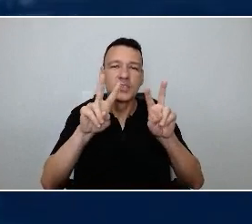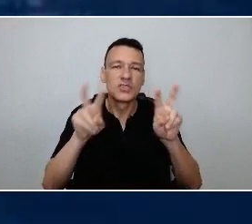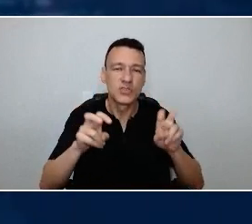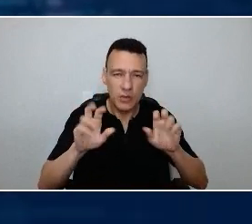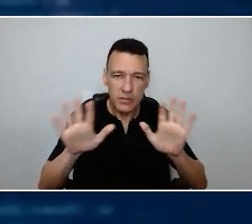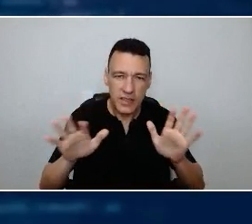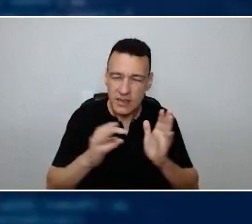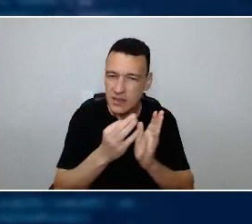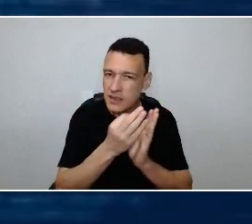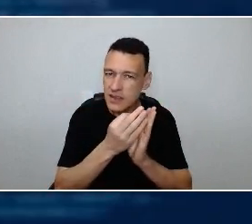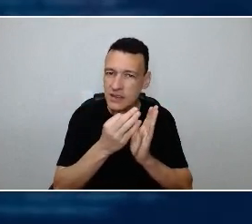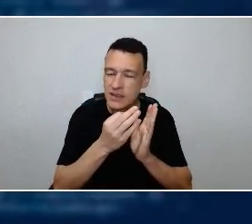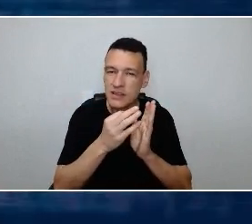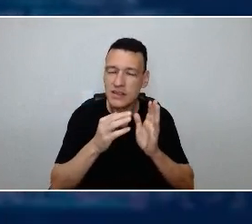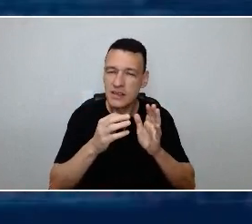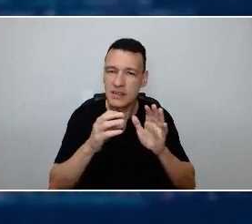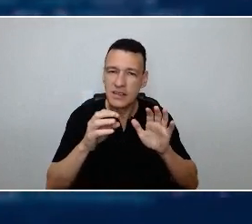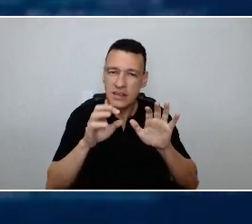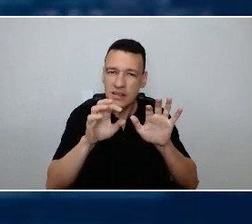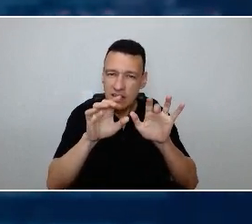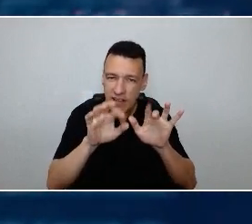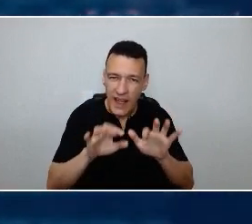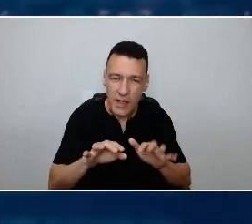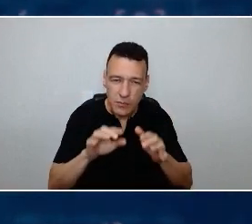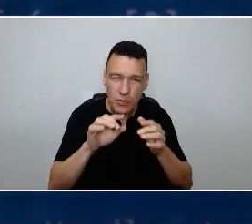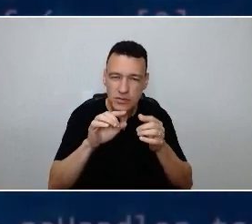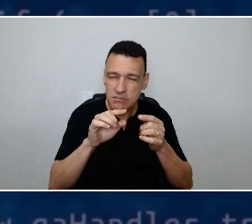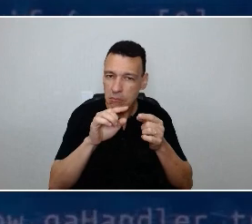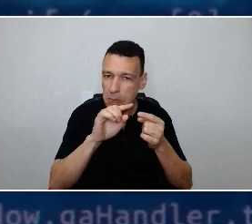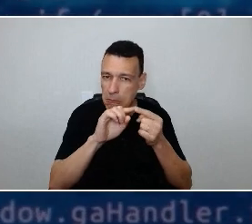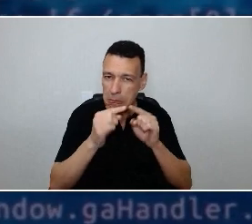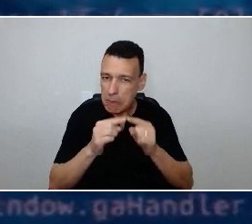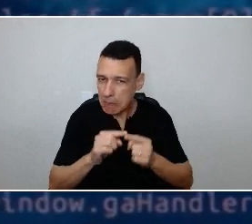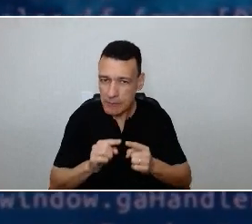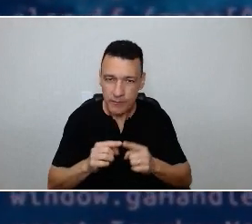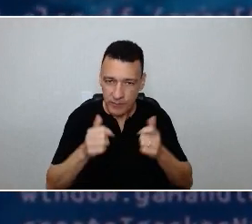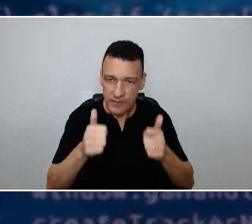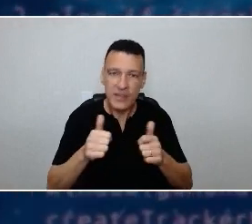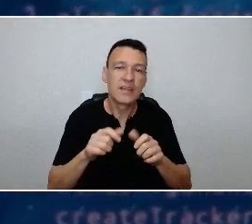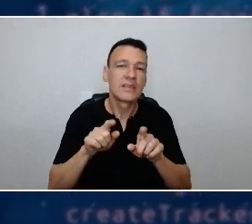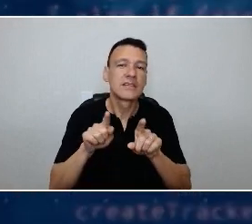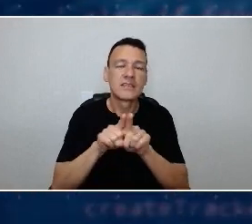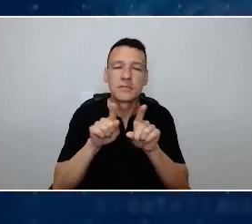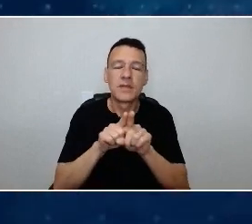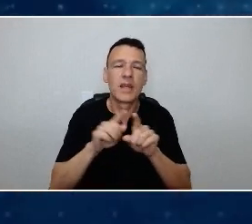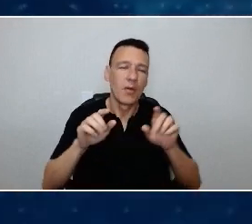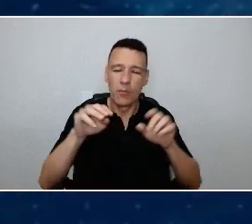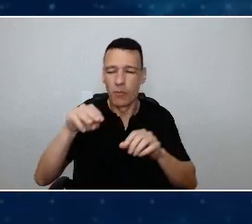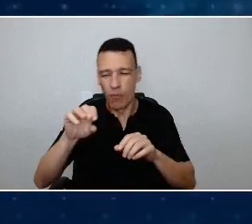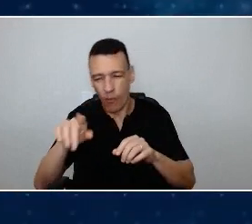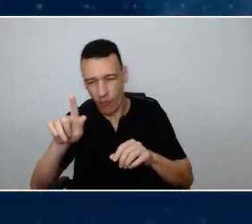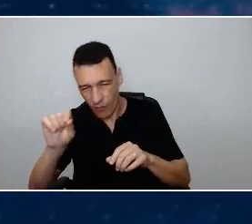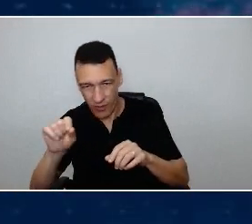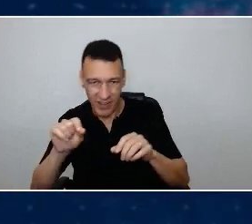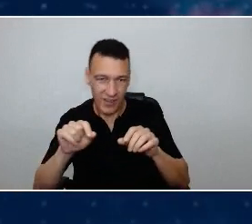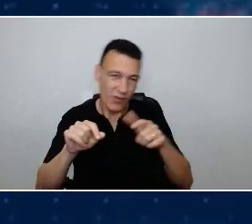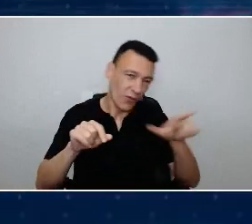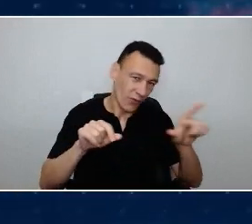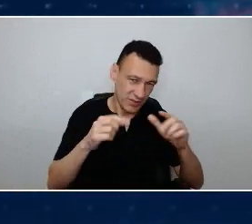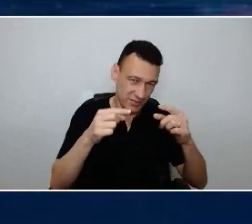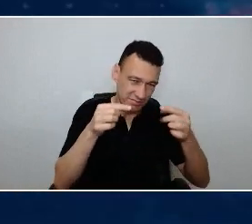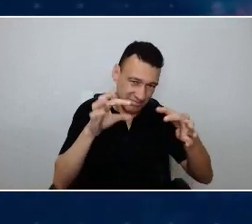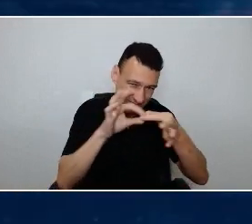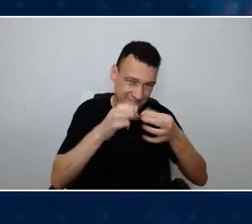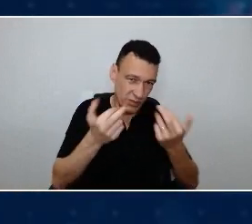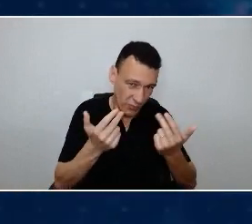relacional e não relacional basicamente sobre mongo aqui que é o para facilitar o processo estratégia de acesso a dados casos de uso que a gente usou